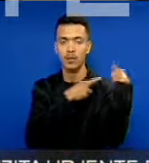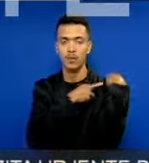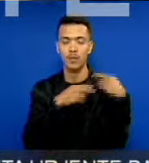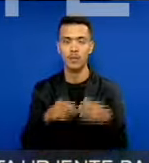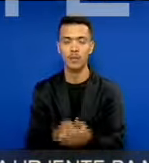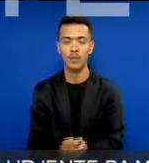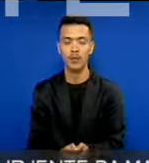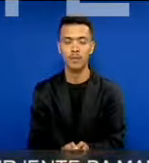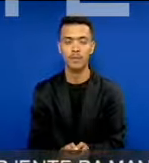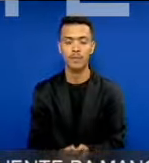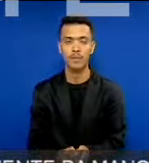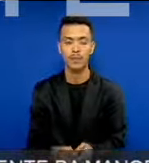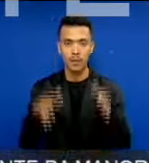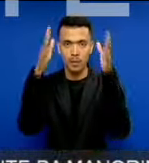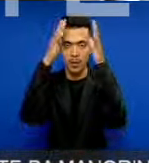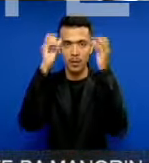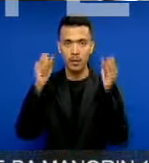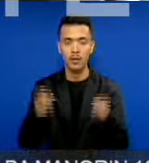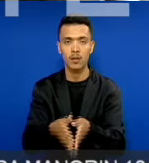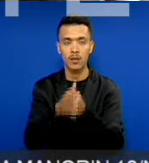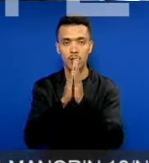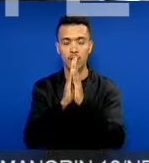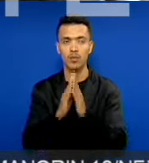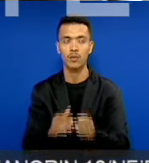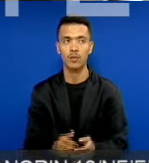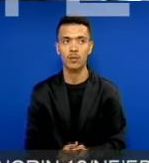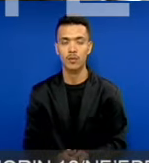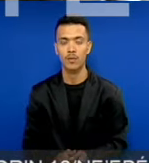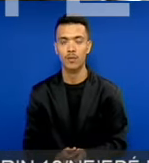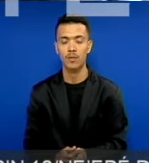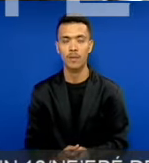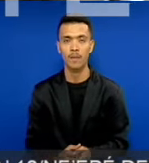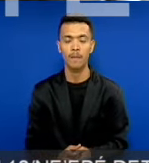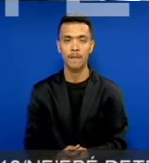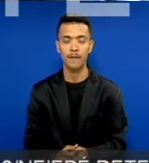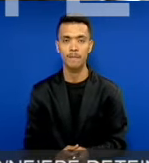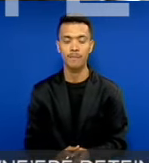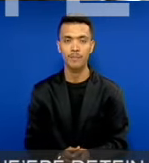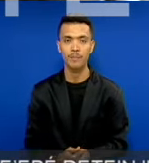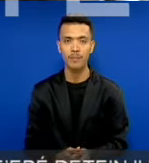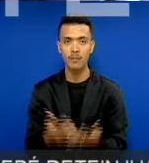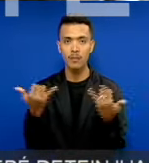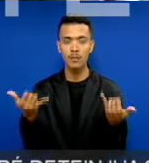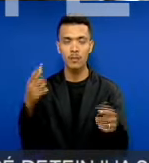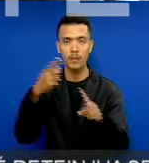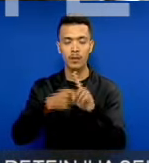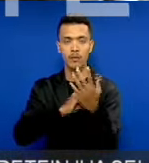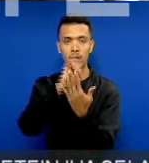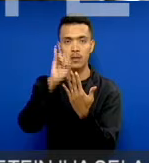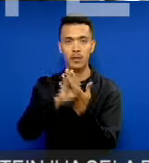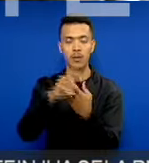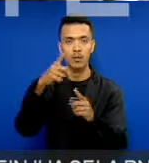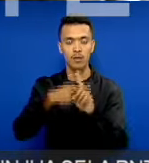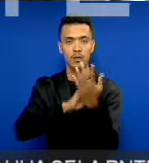Moçuso, o meu ano já, agora o janeiro ano, é fevereiro de